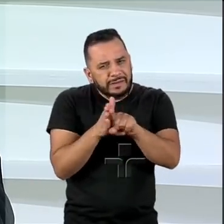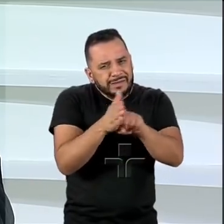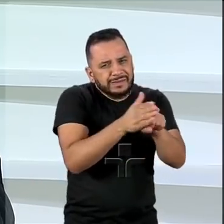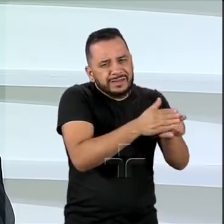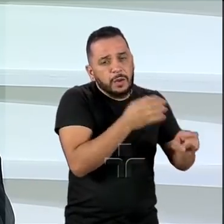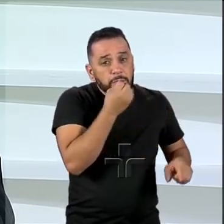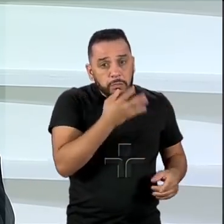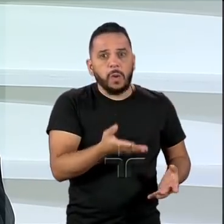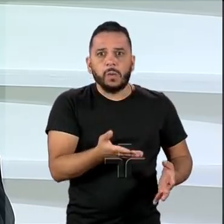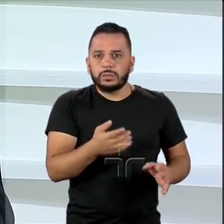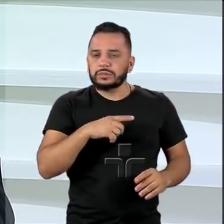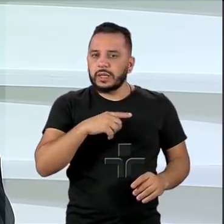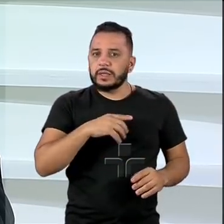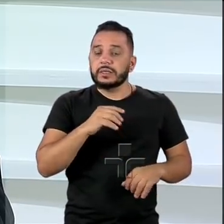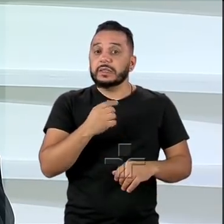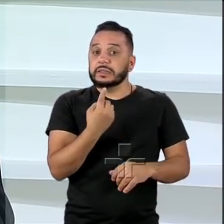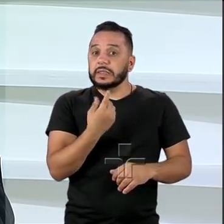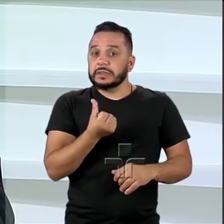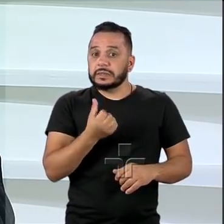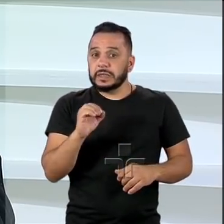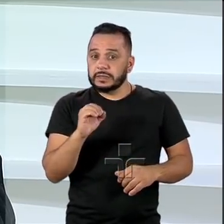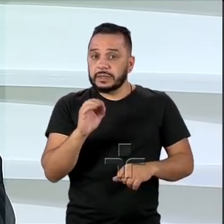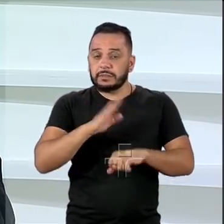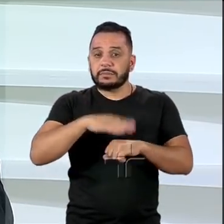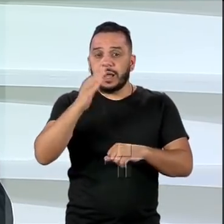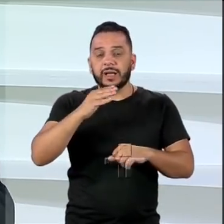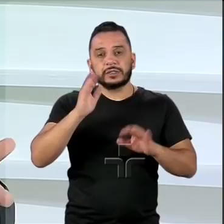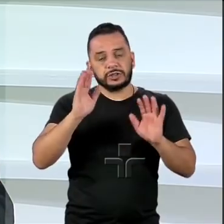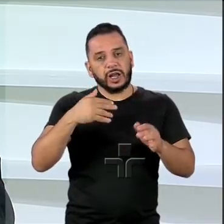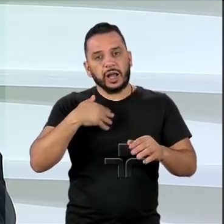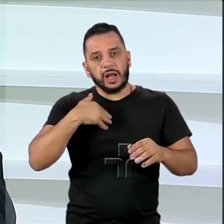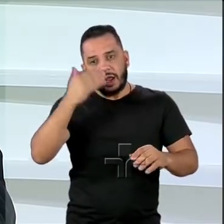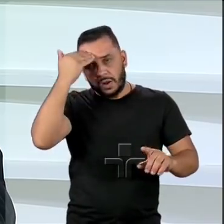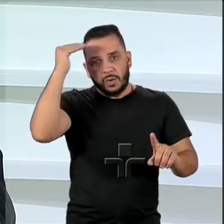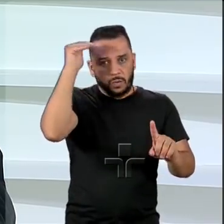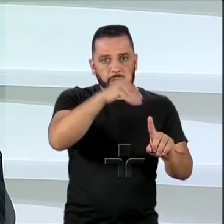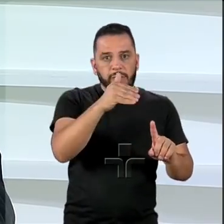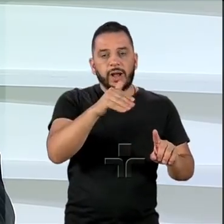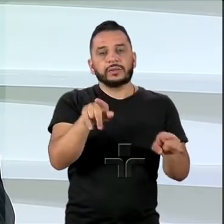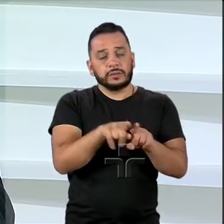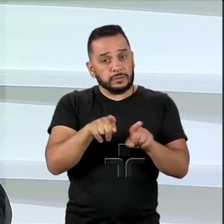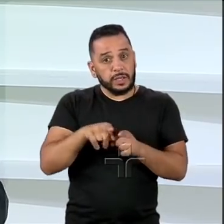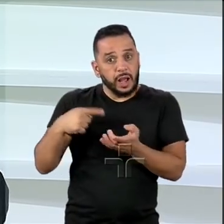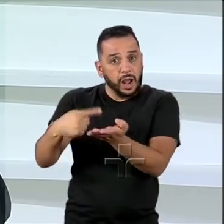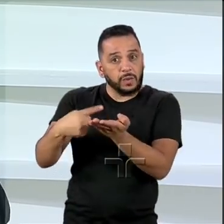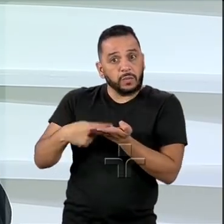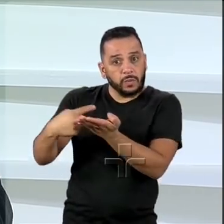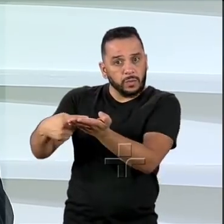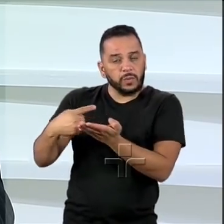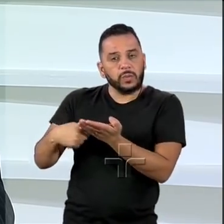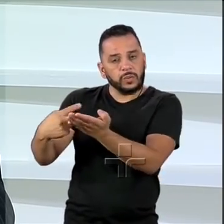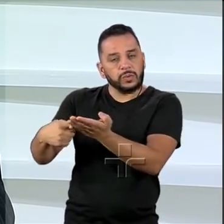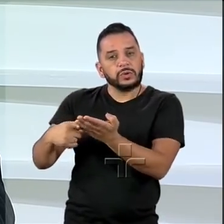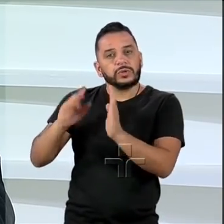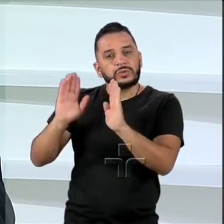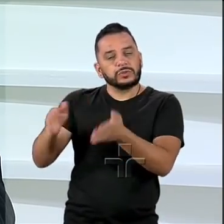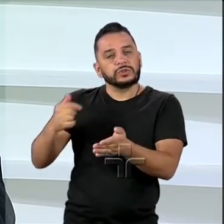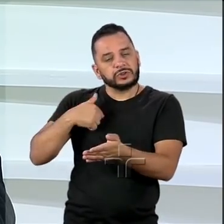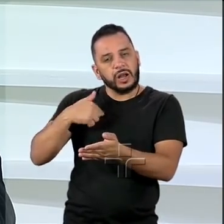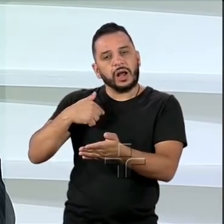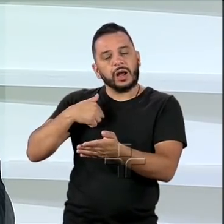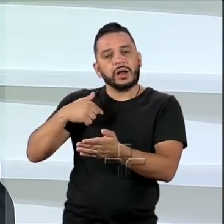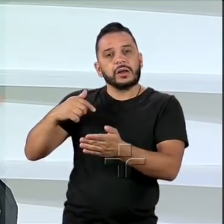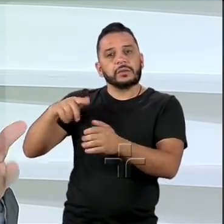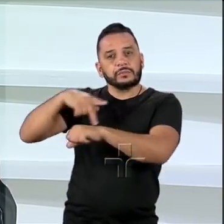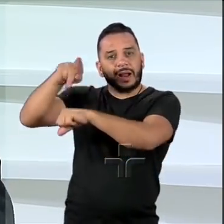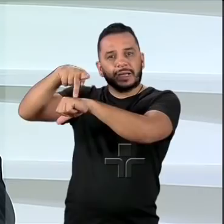160 pessoas já condenadas, vários acordos de cooperação internacional firmados para repatriação de recursos, nós